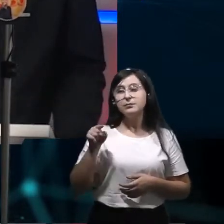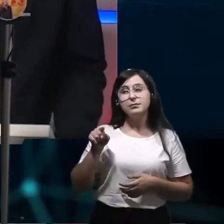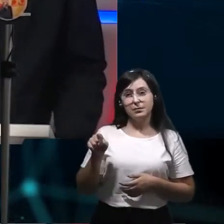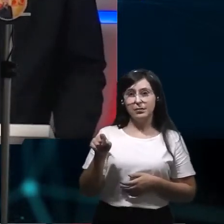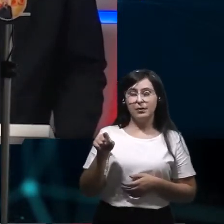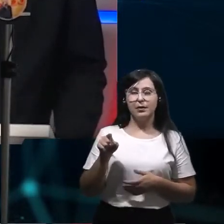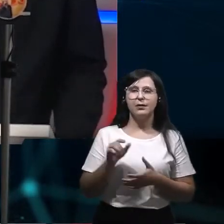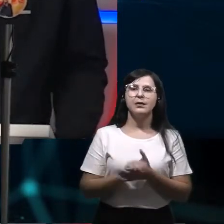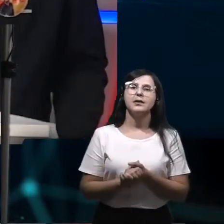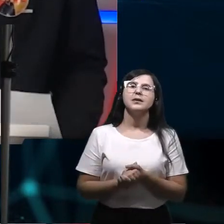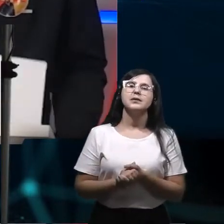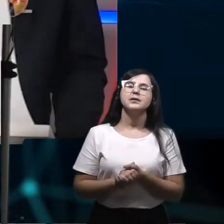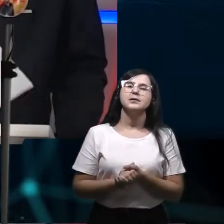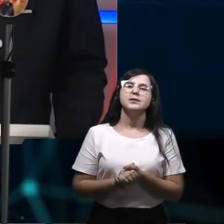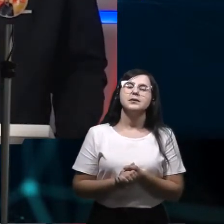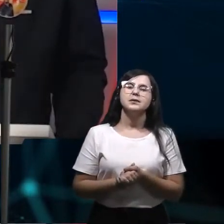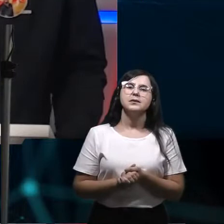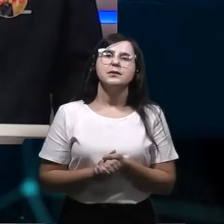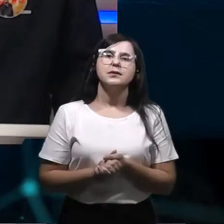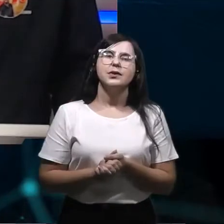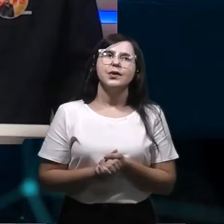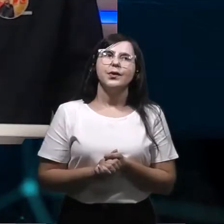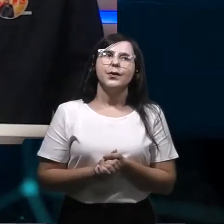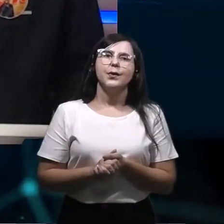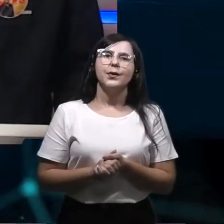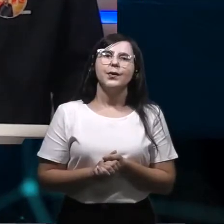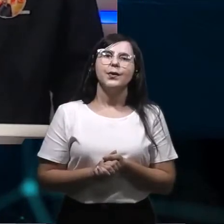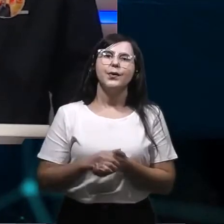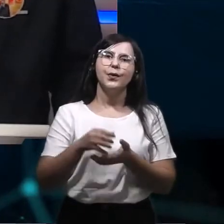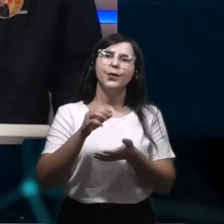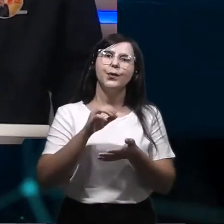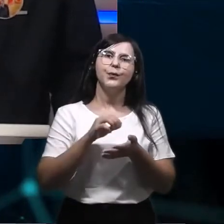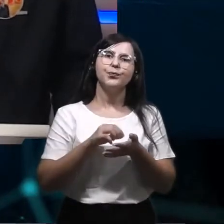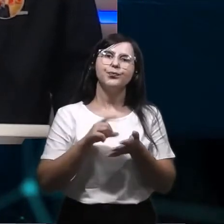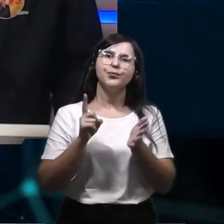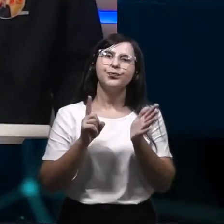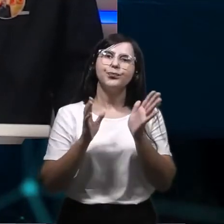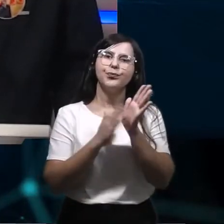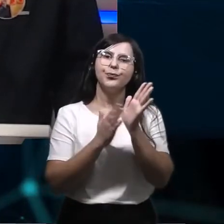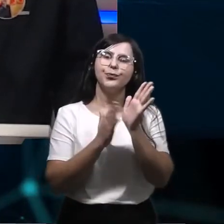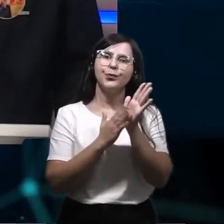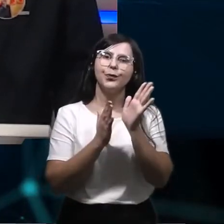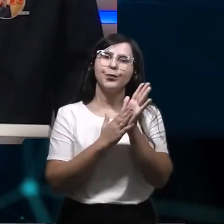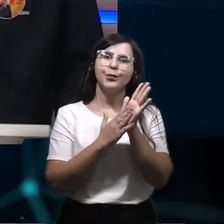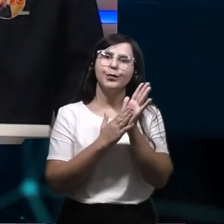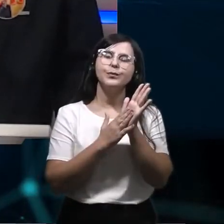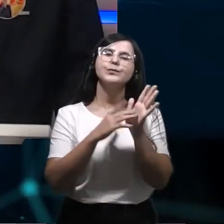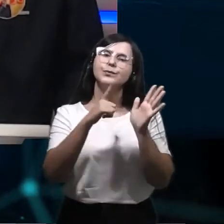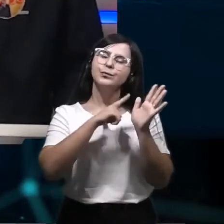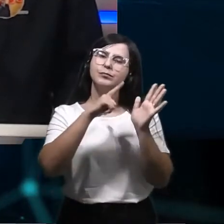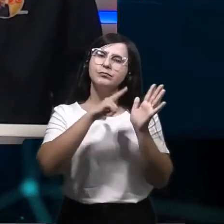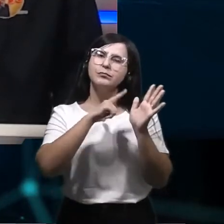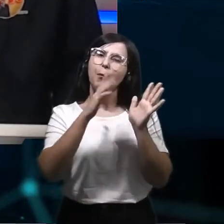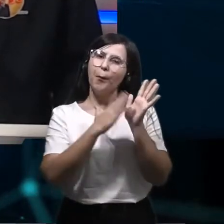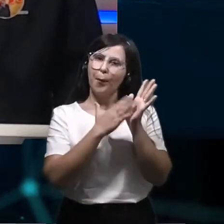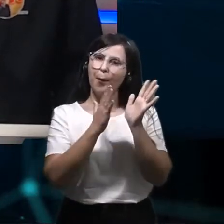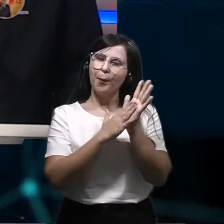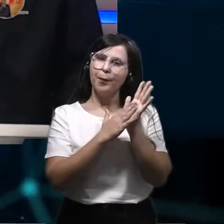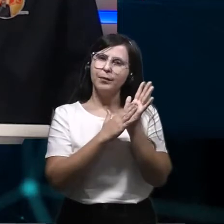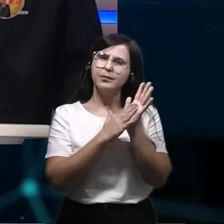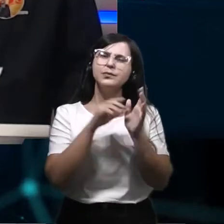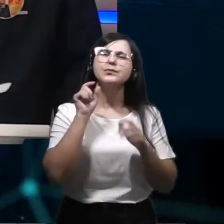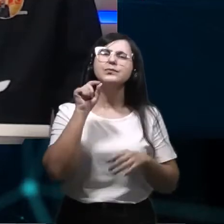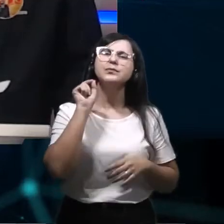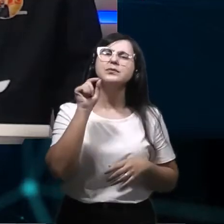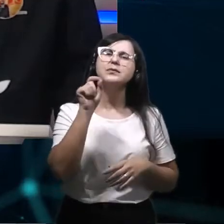Eu ia fazer essa pergunta a ele. Ele botou no plano de governo, eu queria saber dele o plano de governo, o que ele colocou